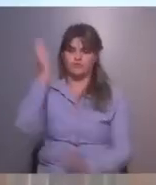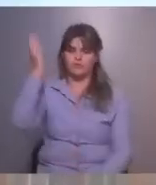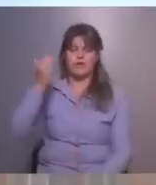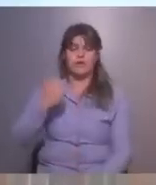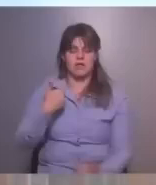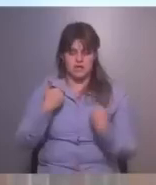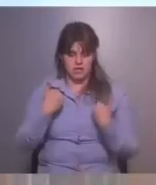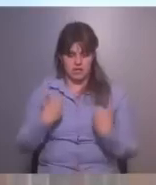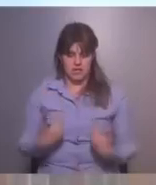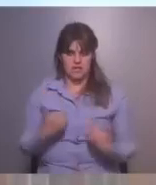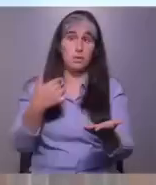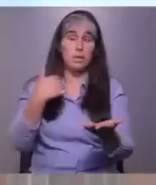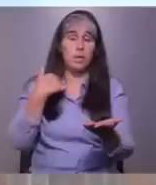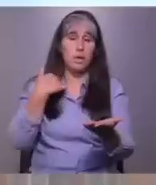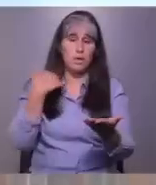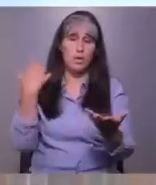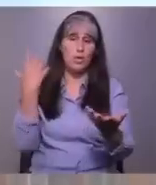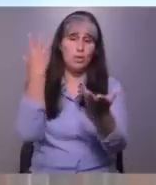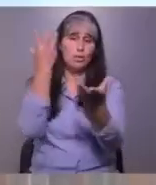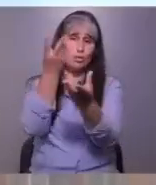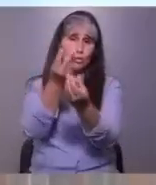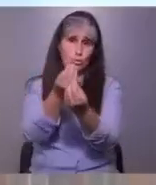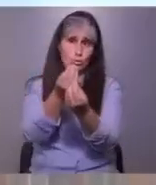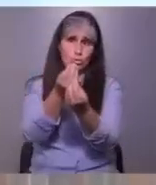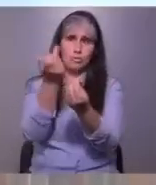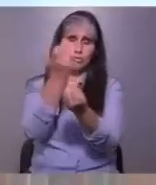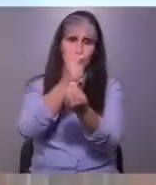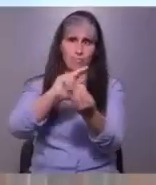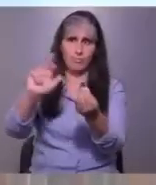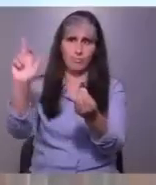eu estarei convosco até ao fim dos tempos.